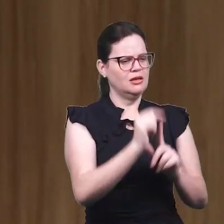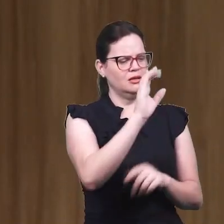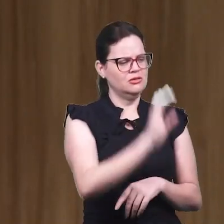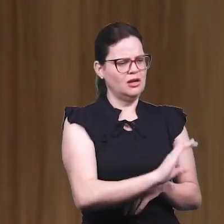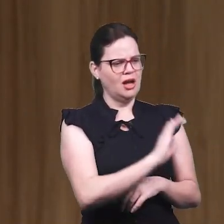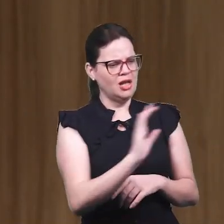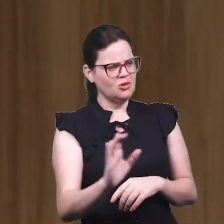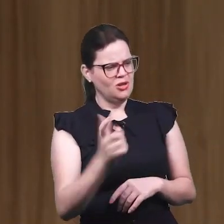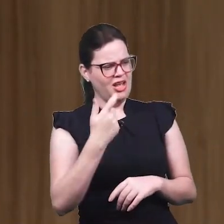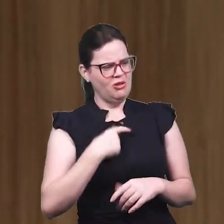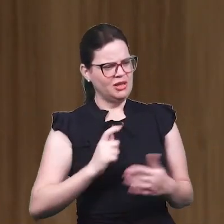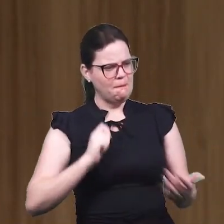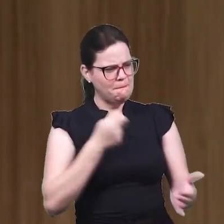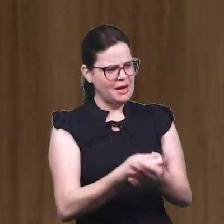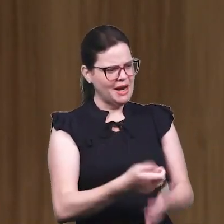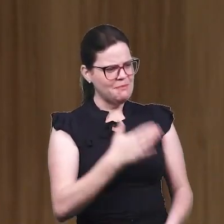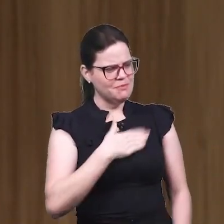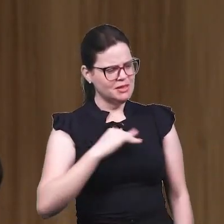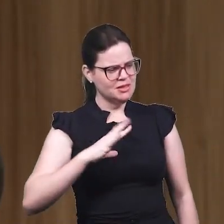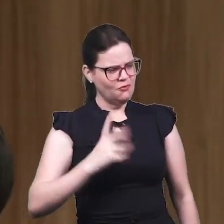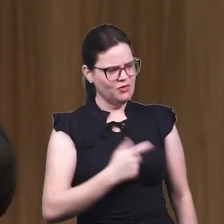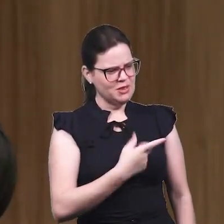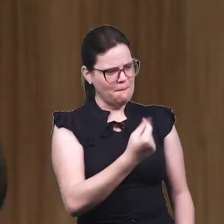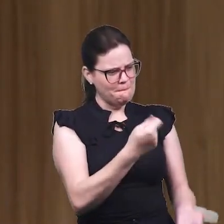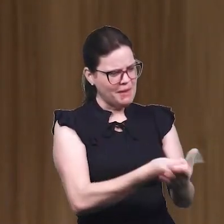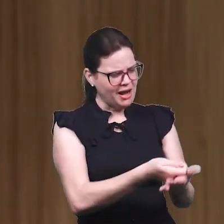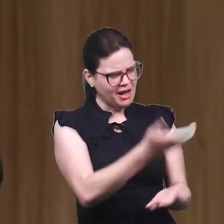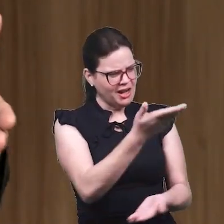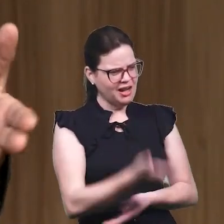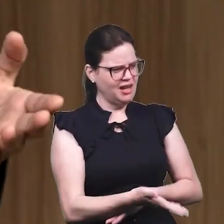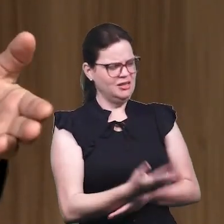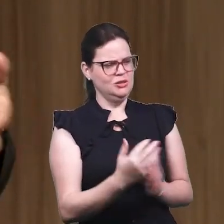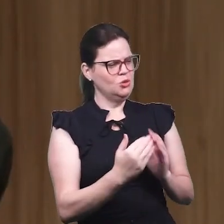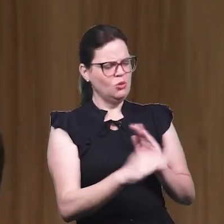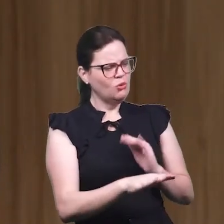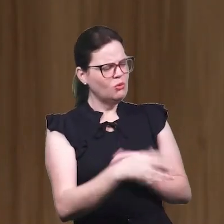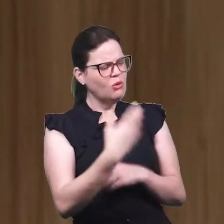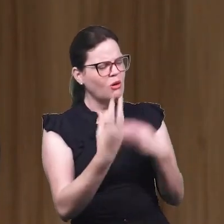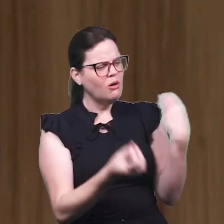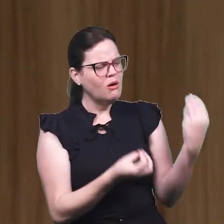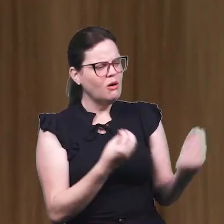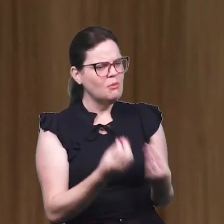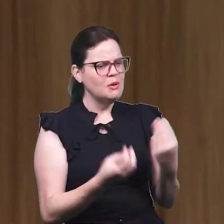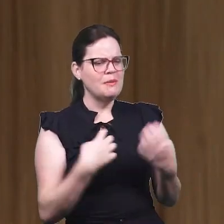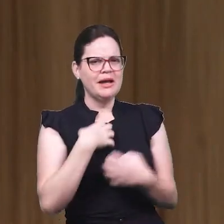batalhar ou mesmo comprar a sua salvação, e de repente ele diz, né, na sua